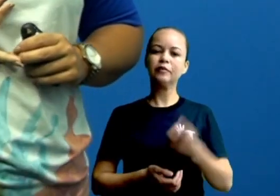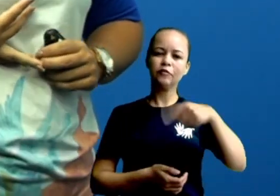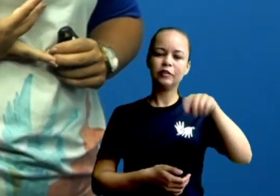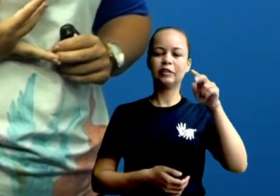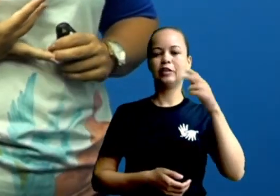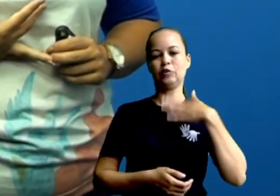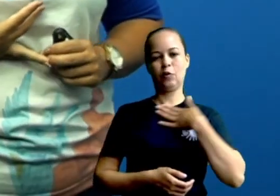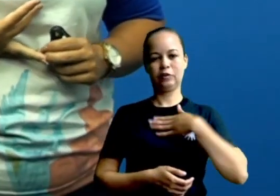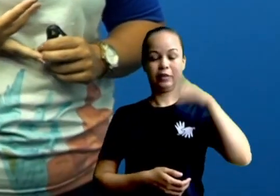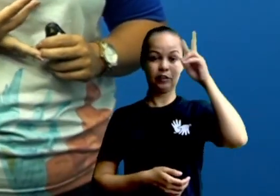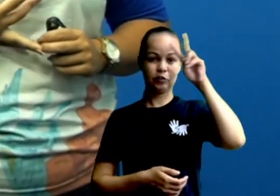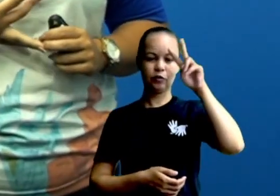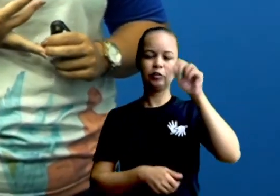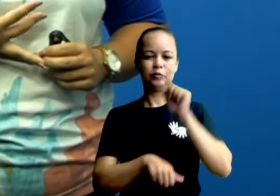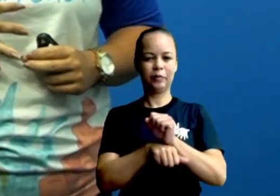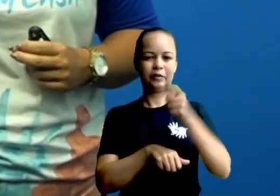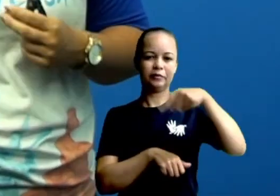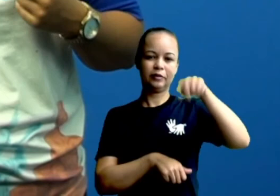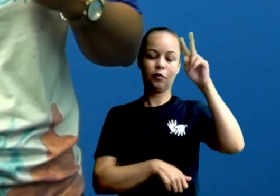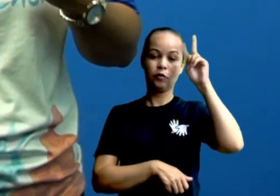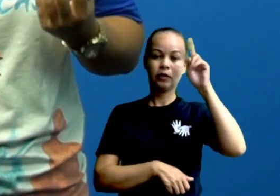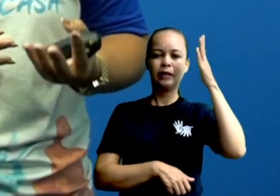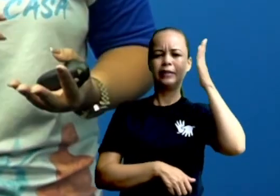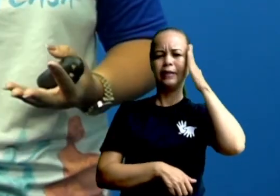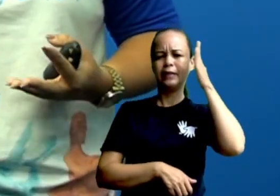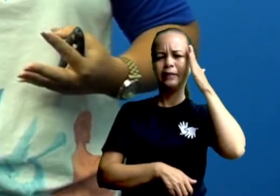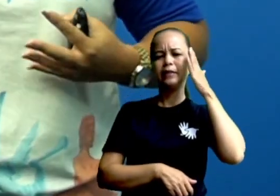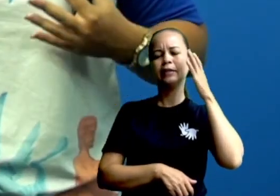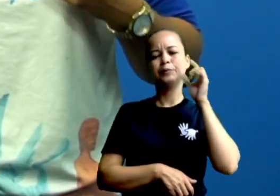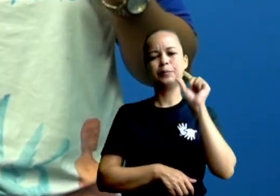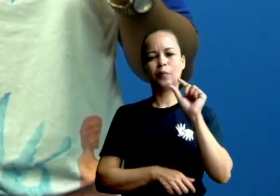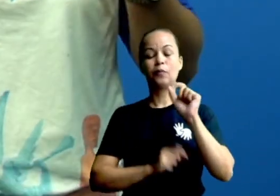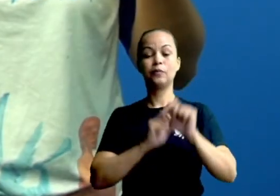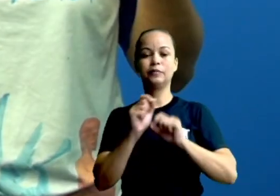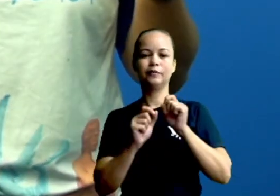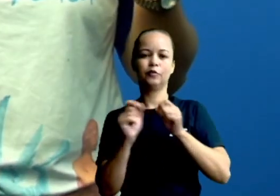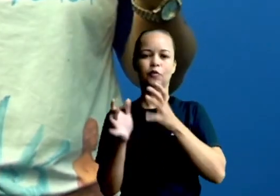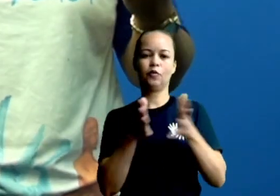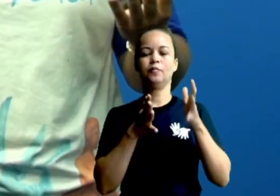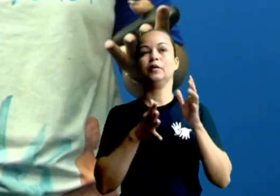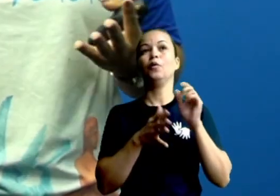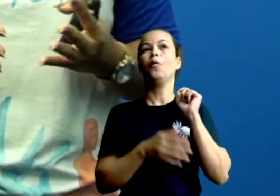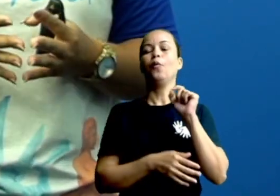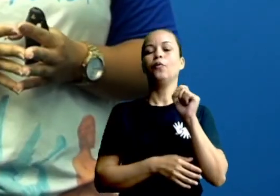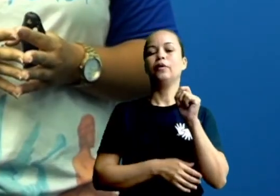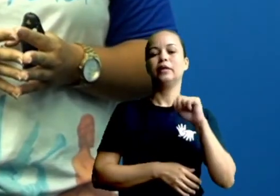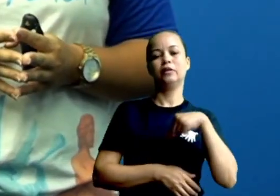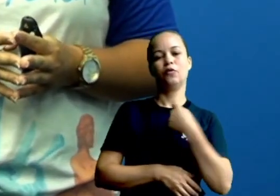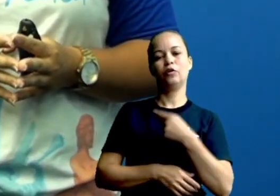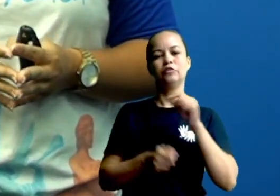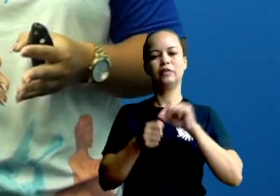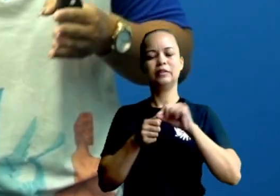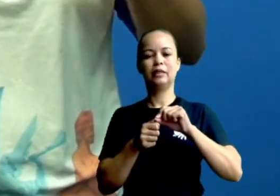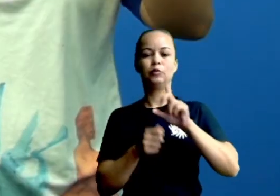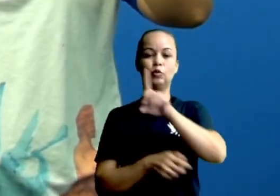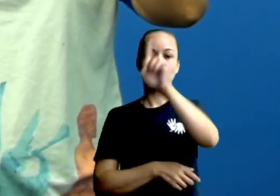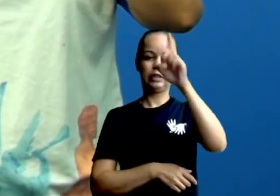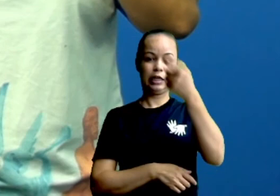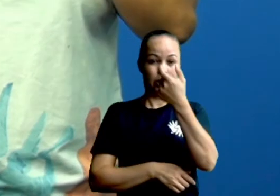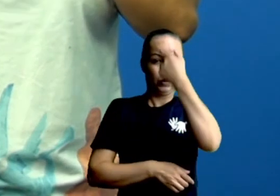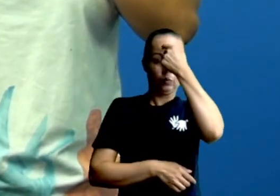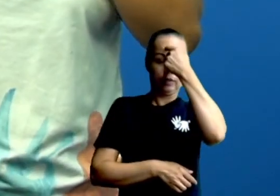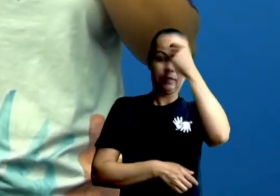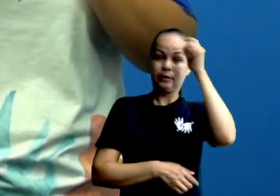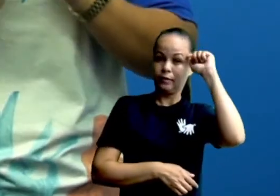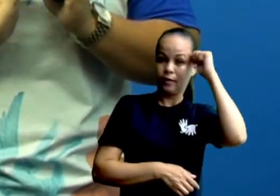vocês tenham gostado, certo? Espero que vocês tenham compreendido um pouco sobre o que a gente faz no Dia da Consciência Negra. É a gente